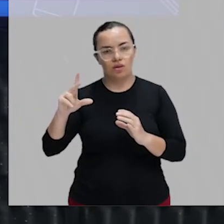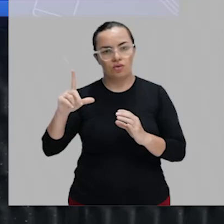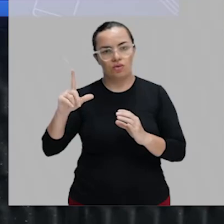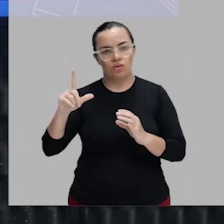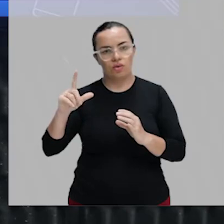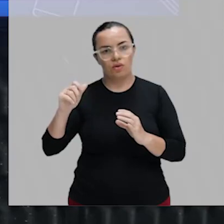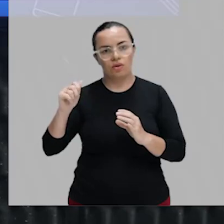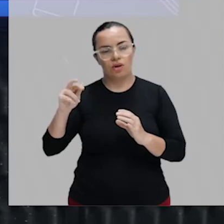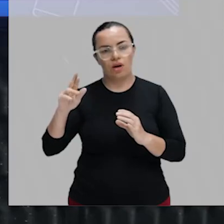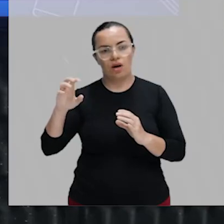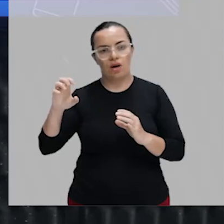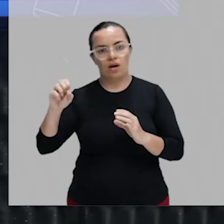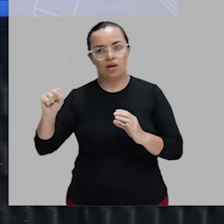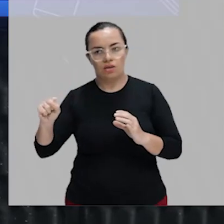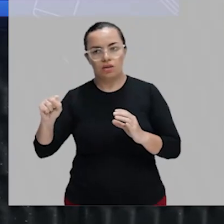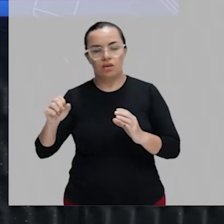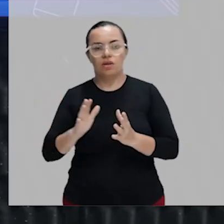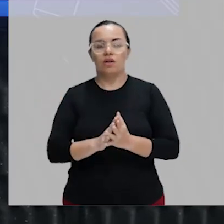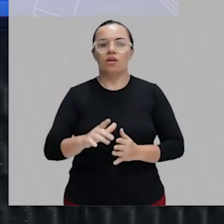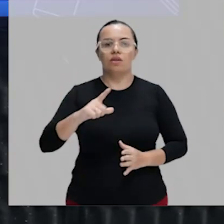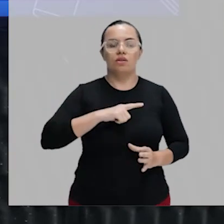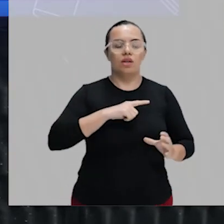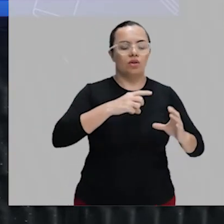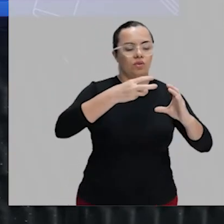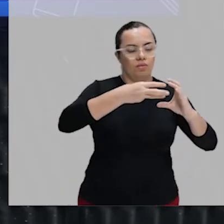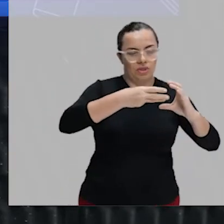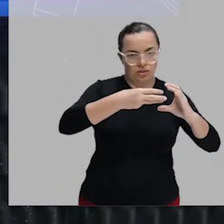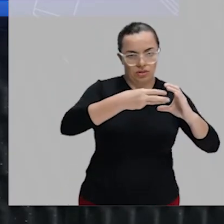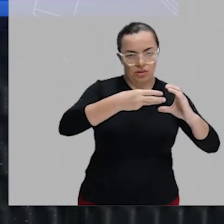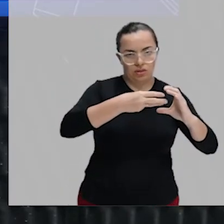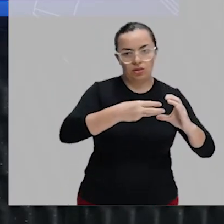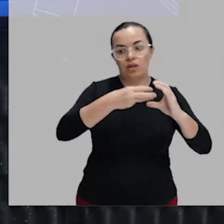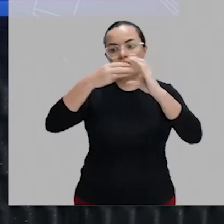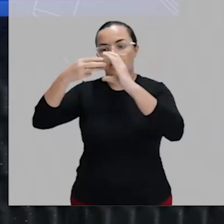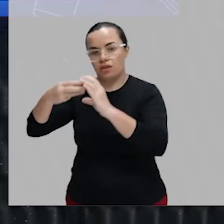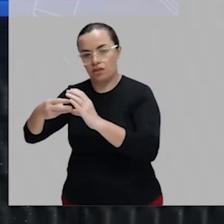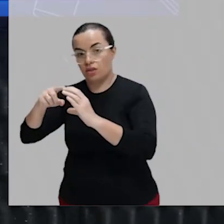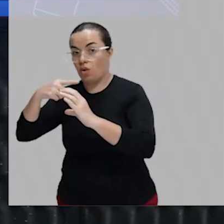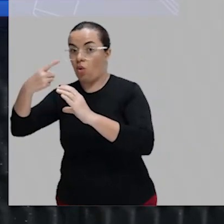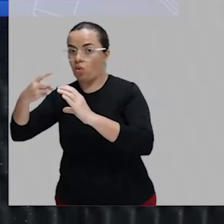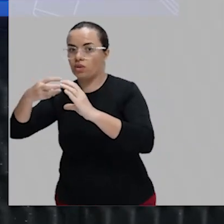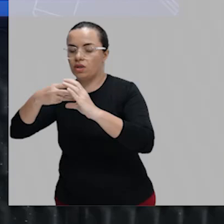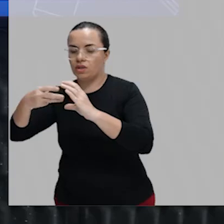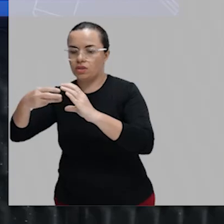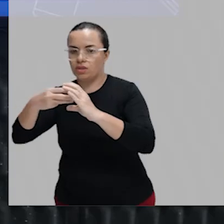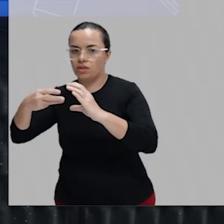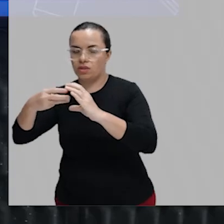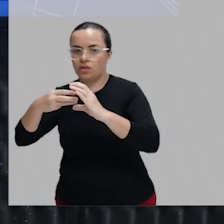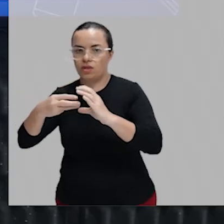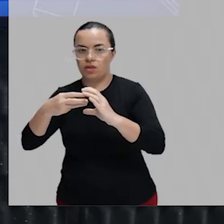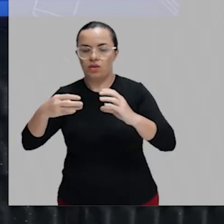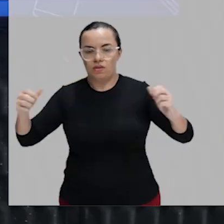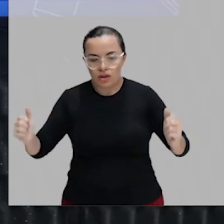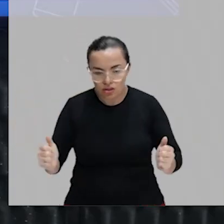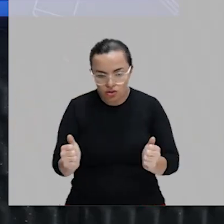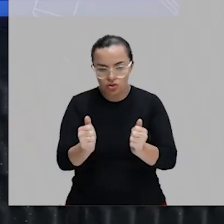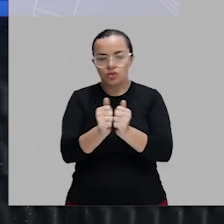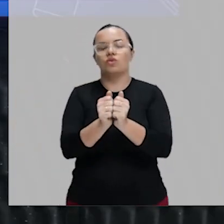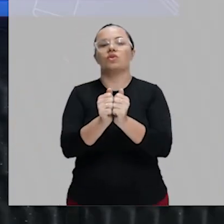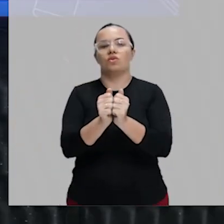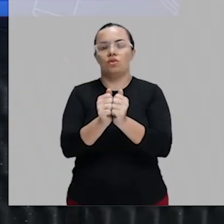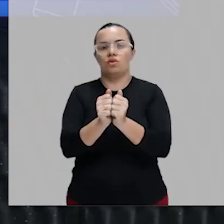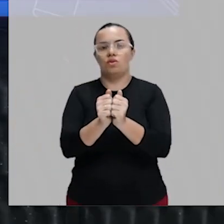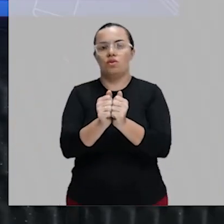Então, essas duas células podem ficar grudadas uma na outra por causa da presença desse citoesqueleto, tá? Que